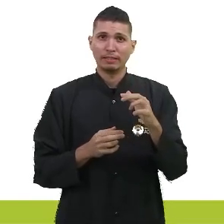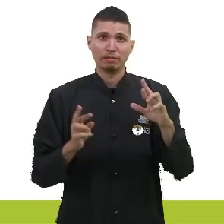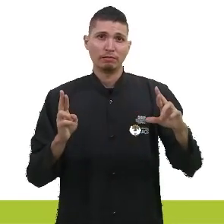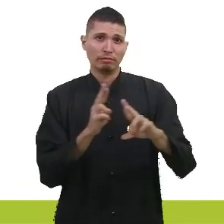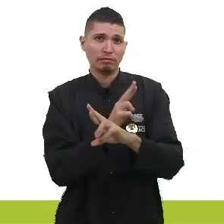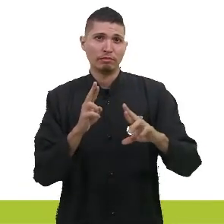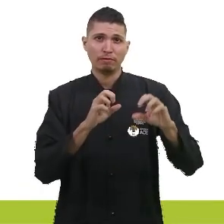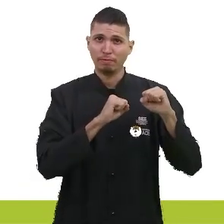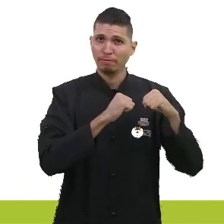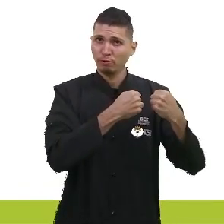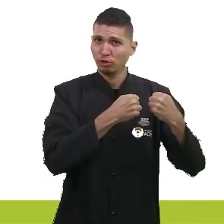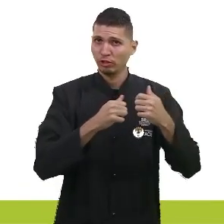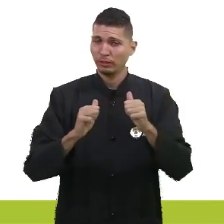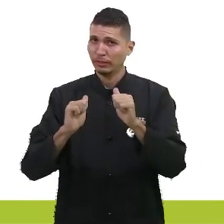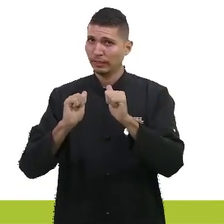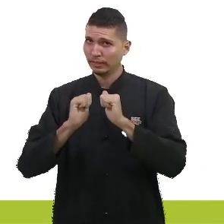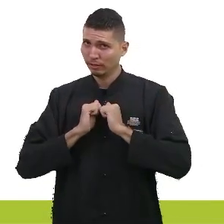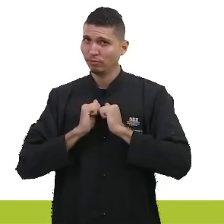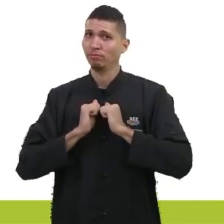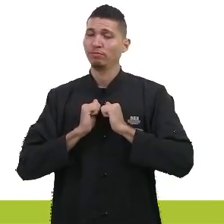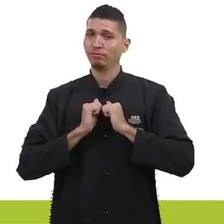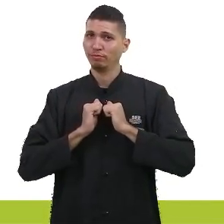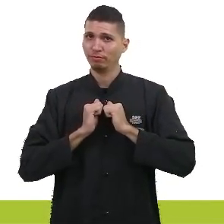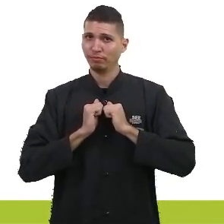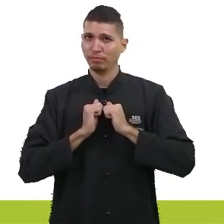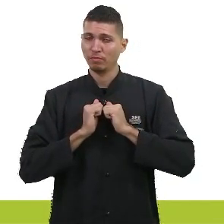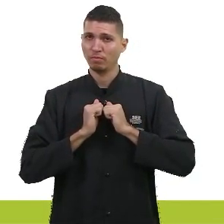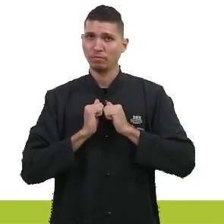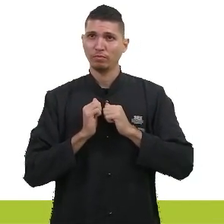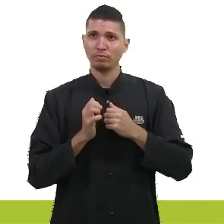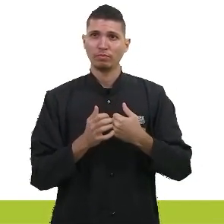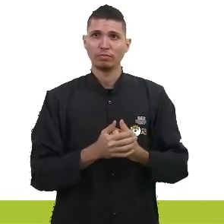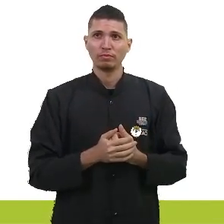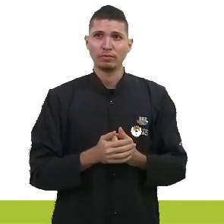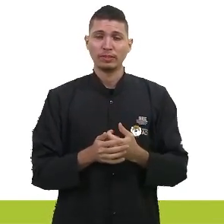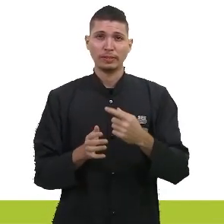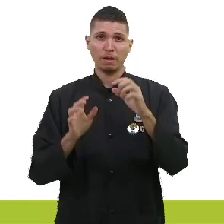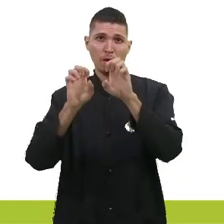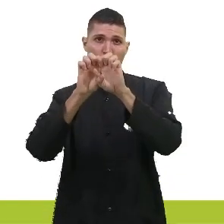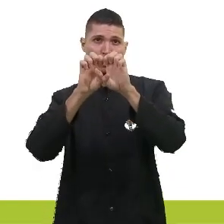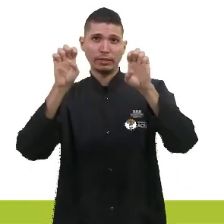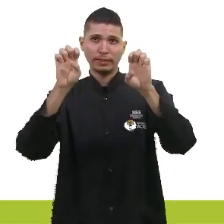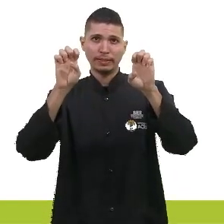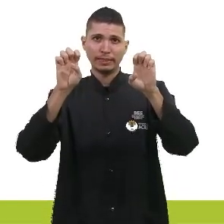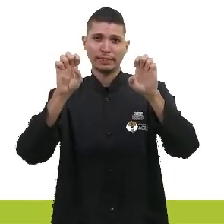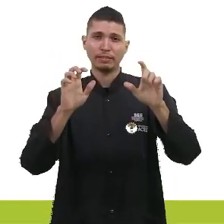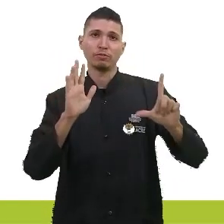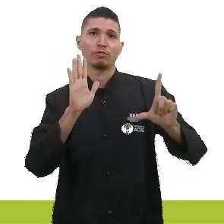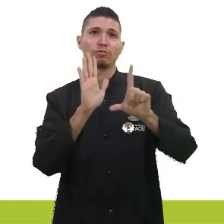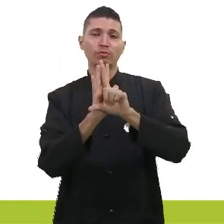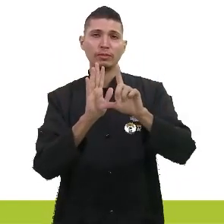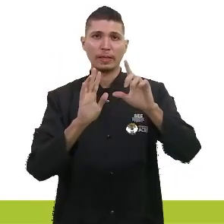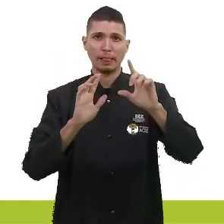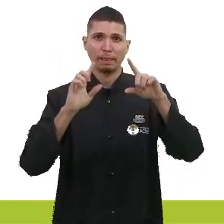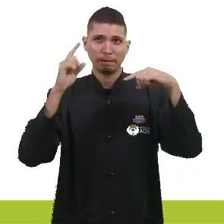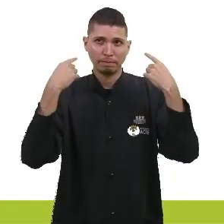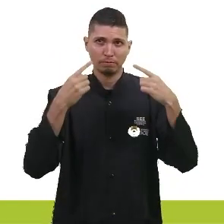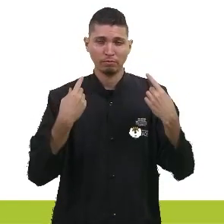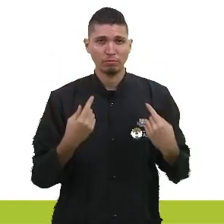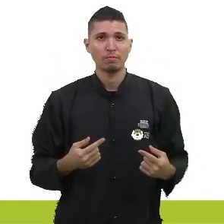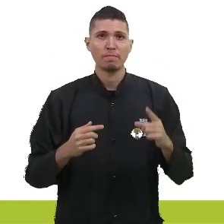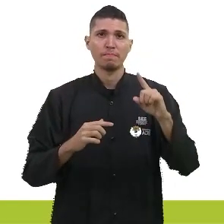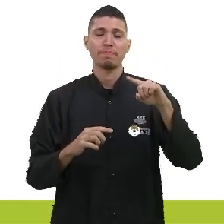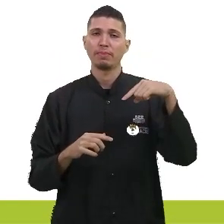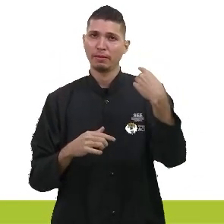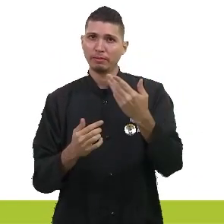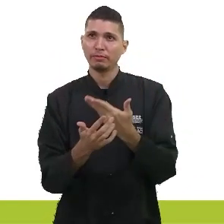e a inércia. Claro, nós vemos aqui, ó, na nossa fórmulazinha da segunda lei de Newton, que nós vamos ver na próxima aula, que a força